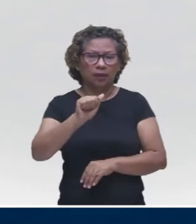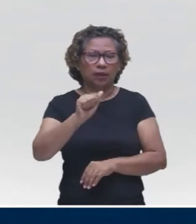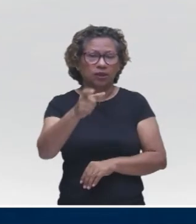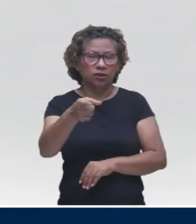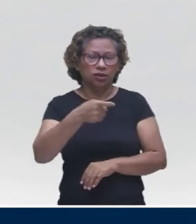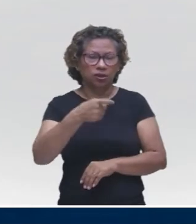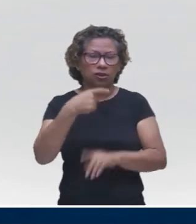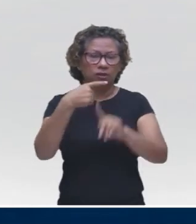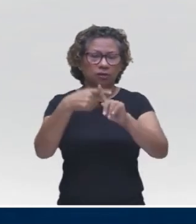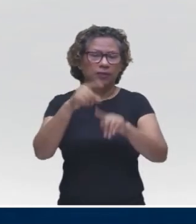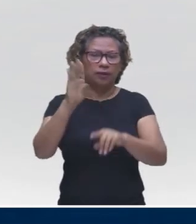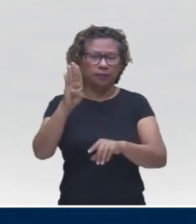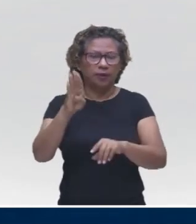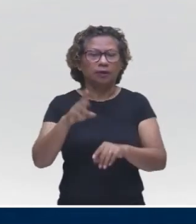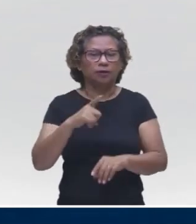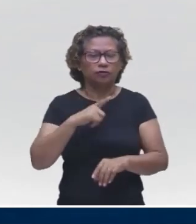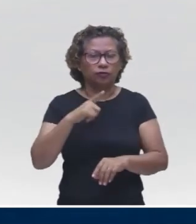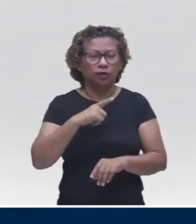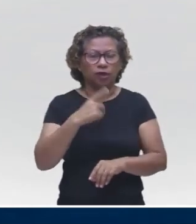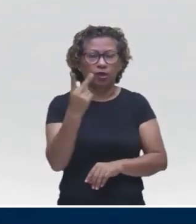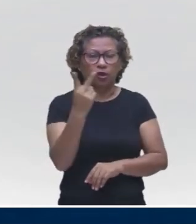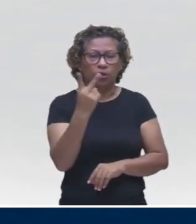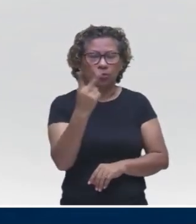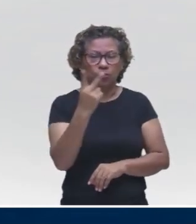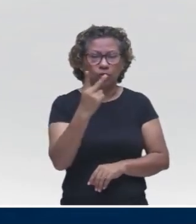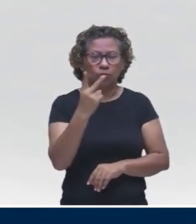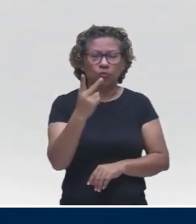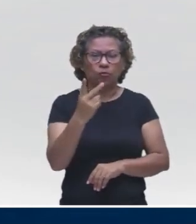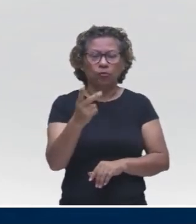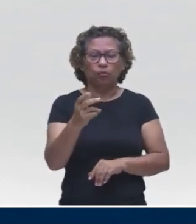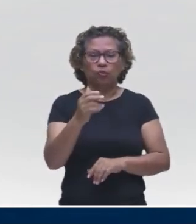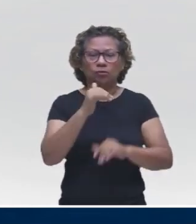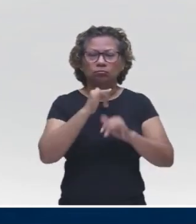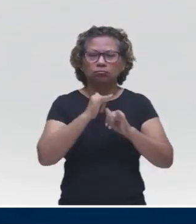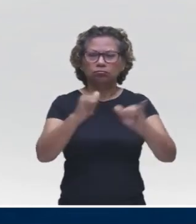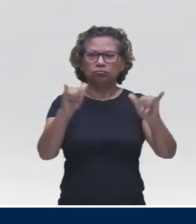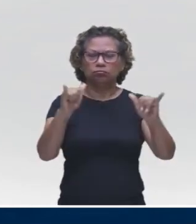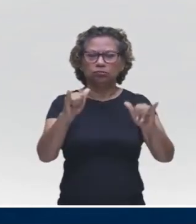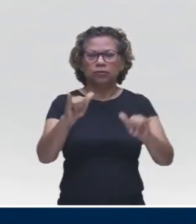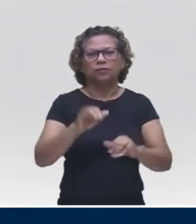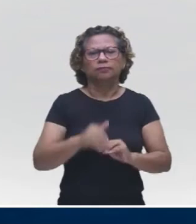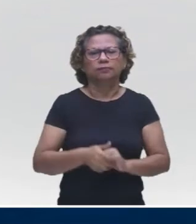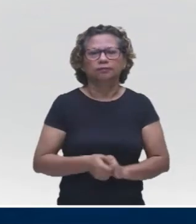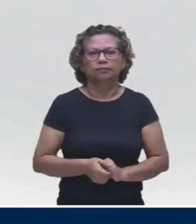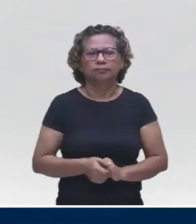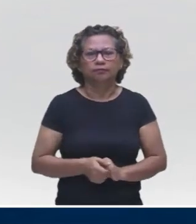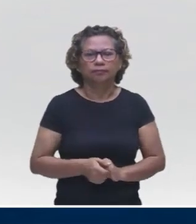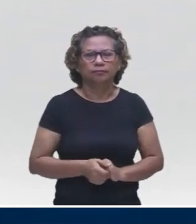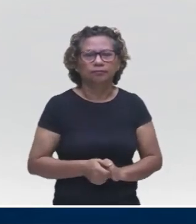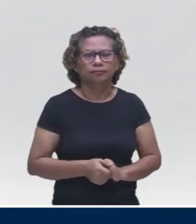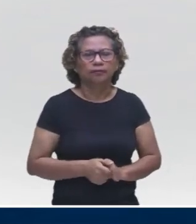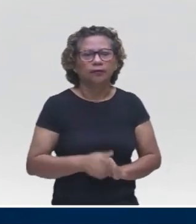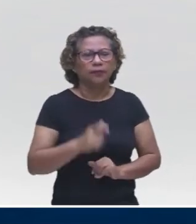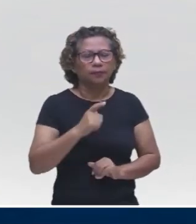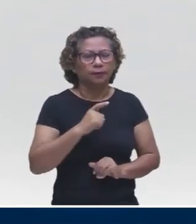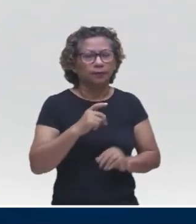duas informações aqui, ó. Eu tenho a raiz, né, que é o zero também da função.